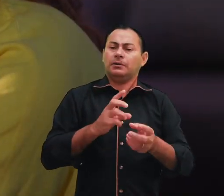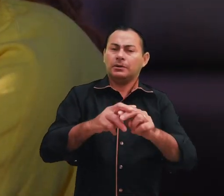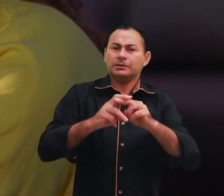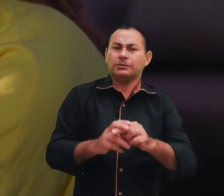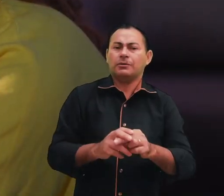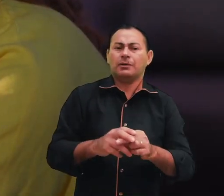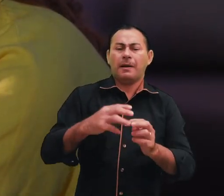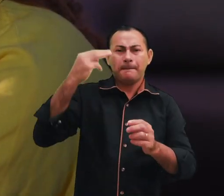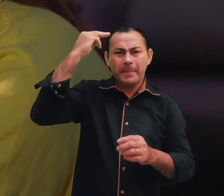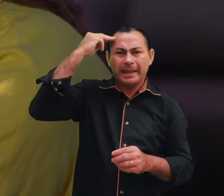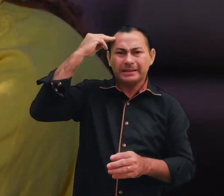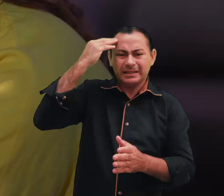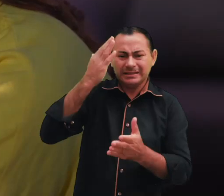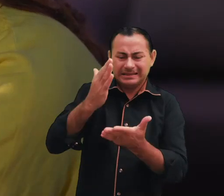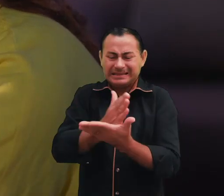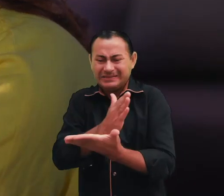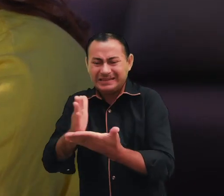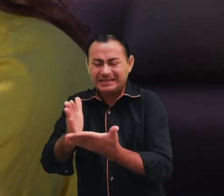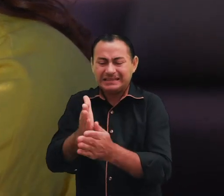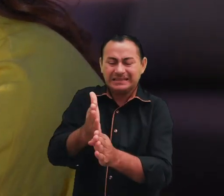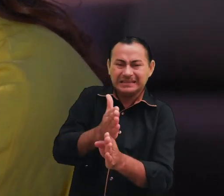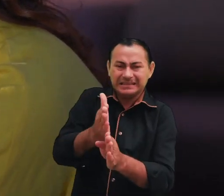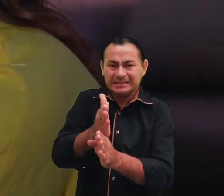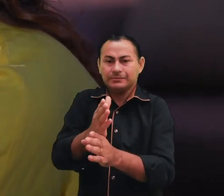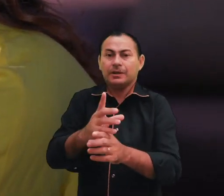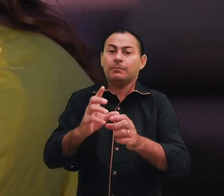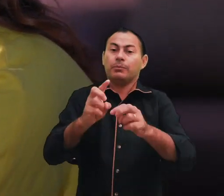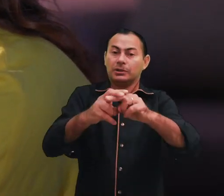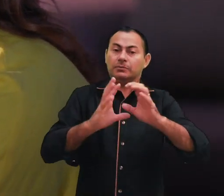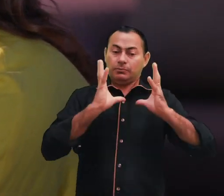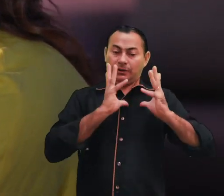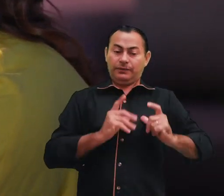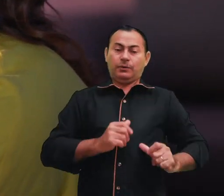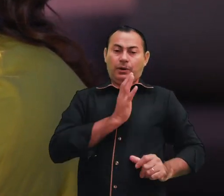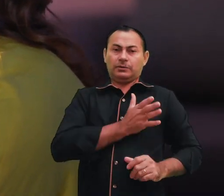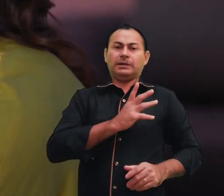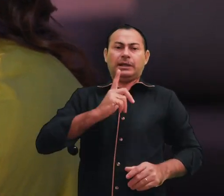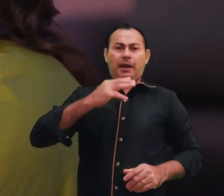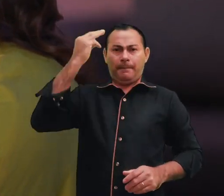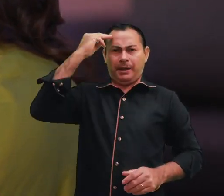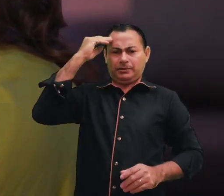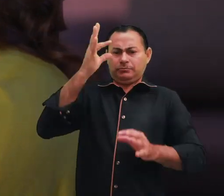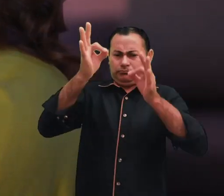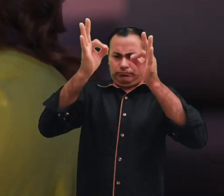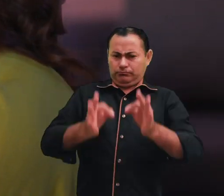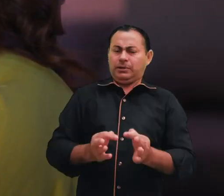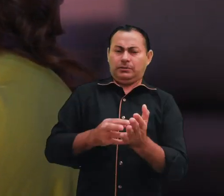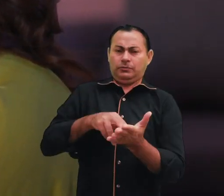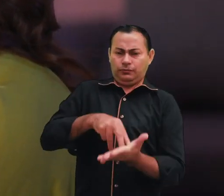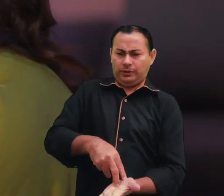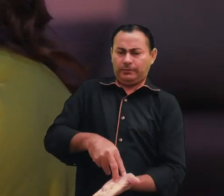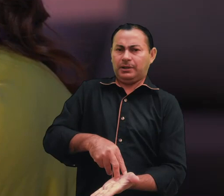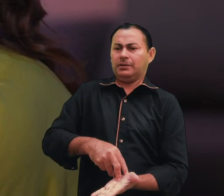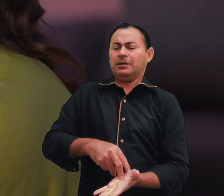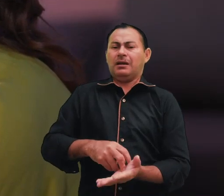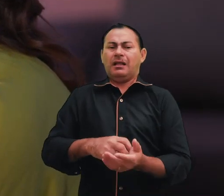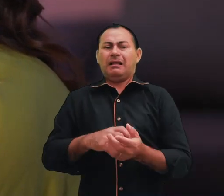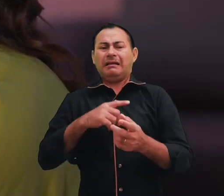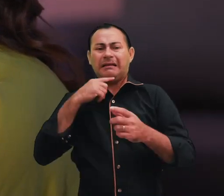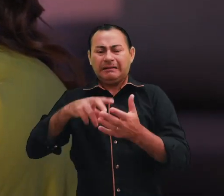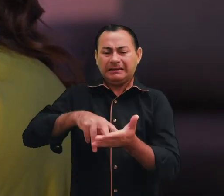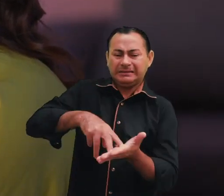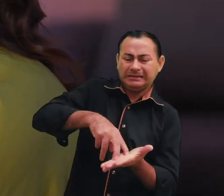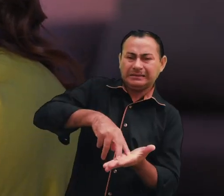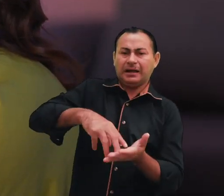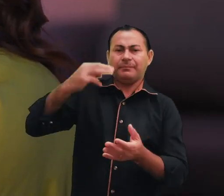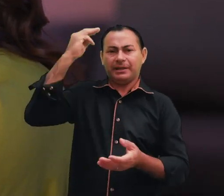causa de uma mente dividida. Purifiquem seus corações e tenham uma mente firme. Não sejam instáveis por causa de uma